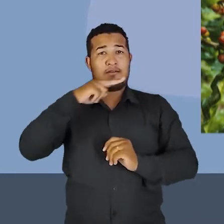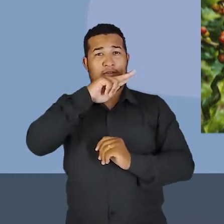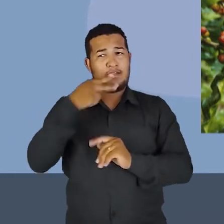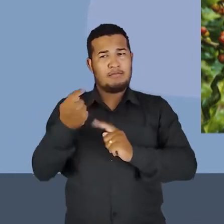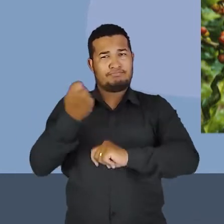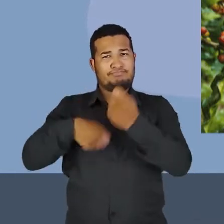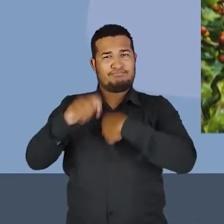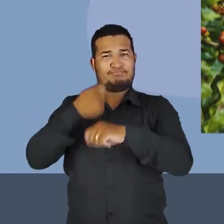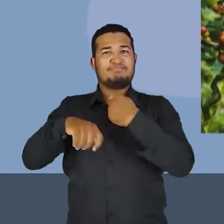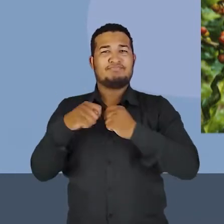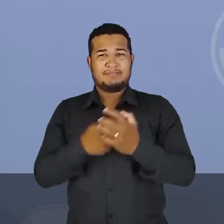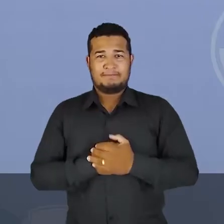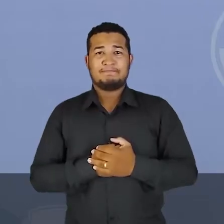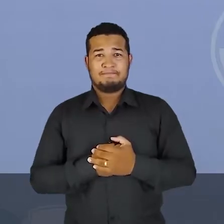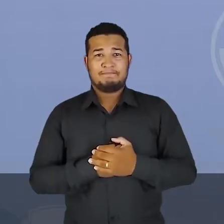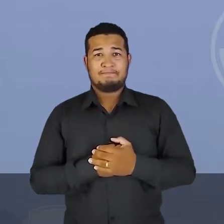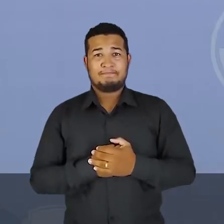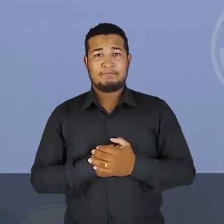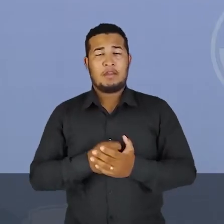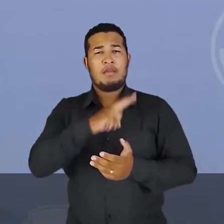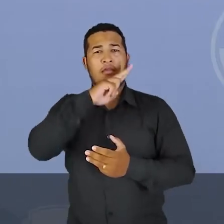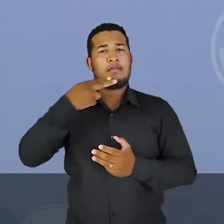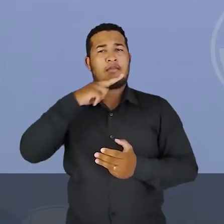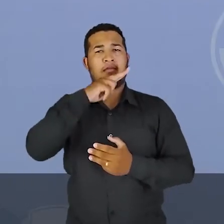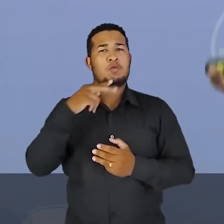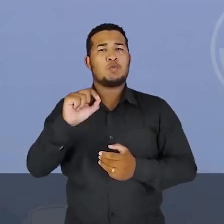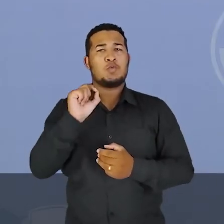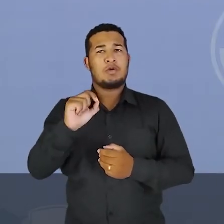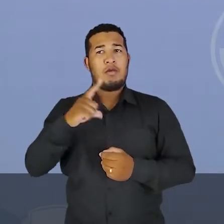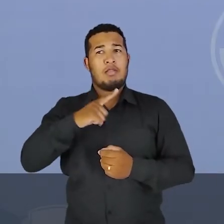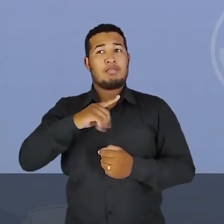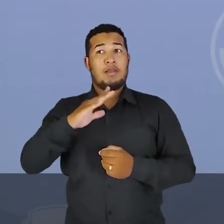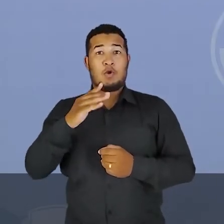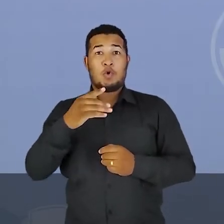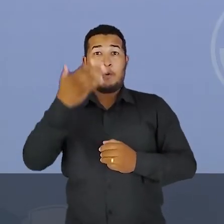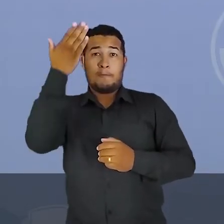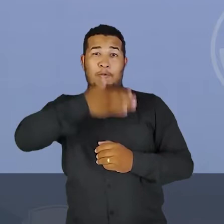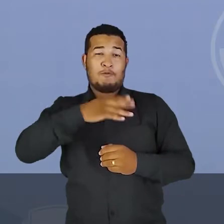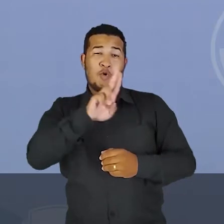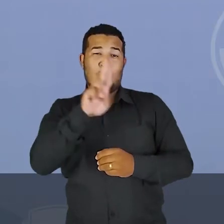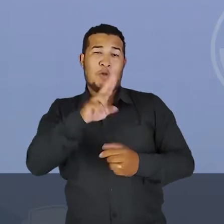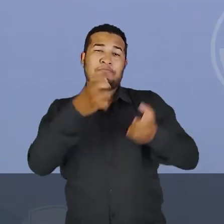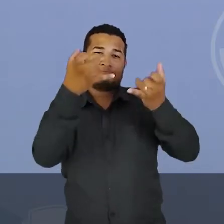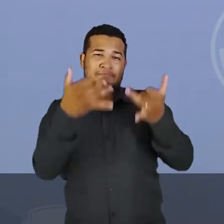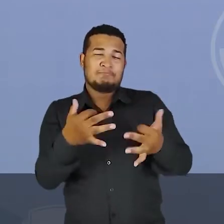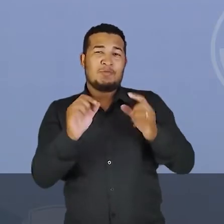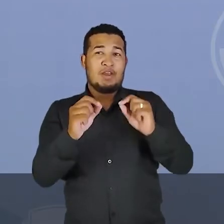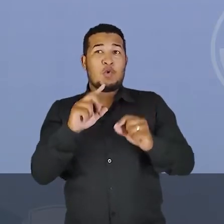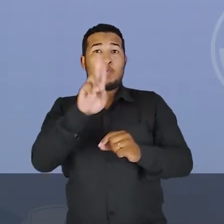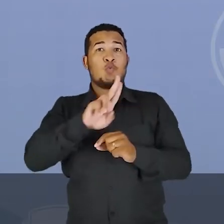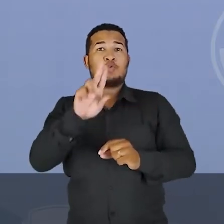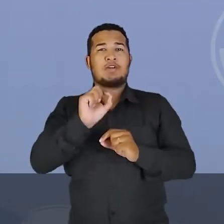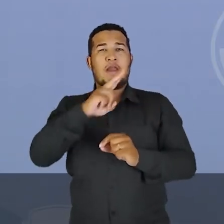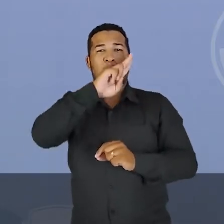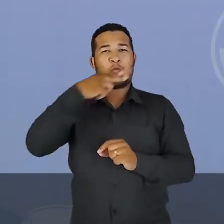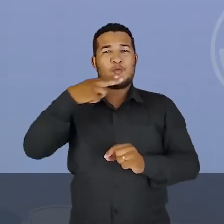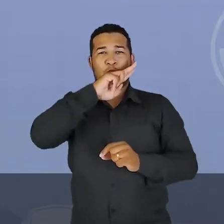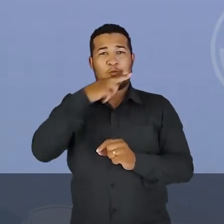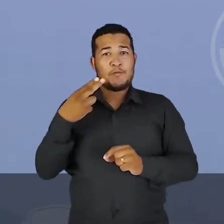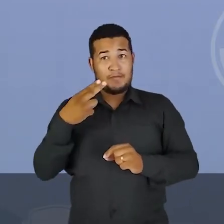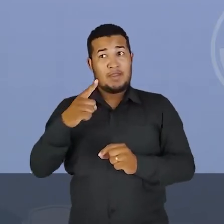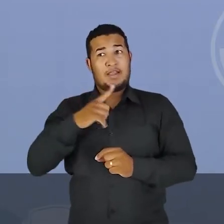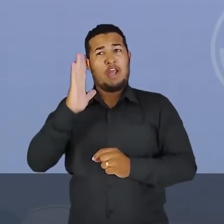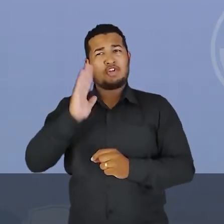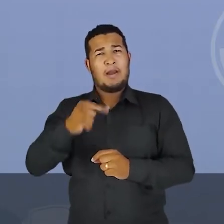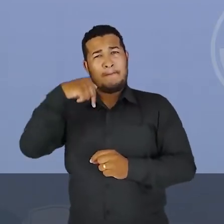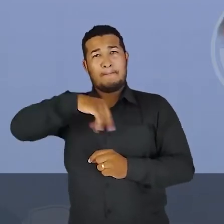cana-de-açúcar. Certo? Olha para cá, a cana-de-açúcar, que como o próprio nome já fala, é utilizado na fabricação de açúcar. O Brasil já foi o maior produtor